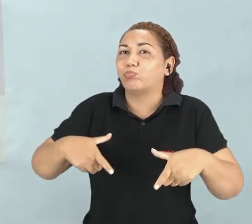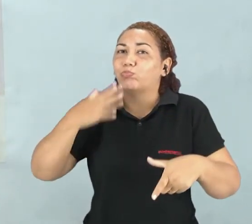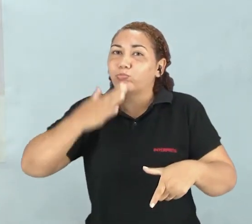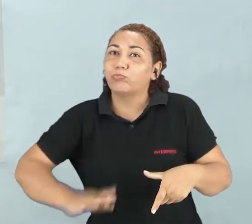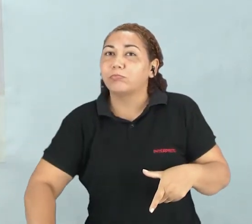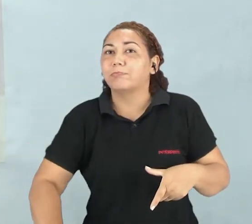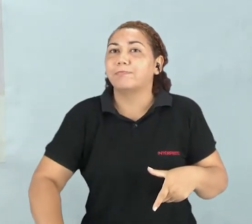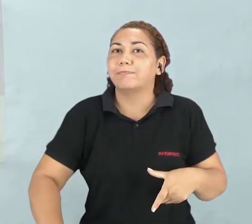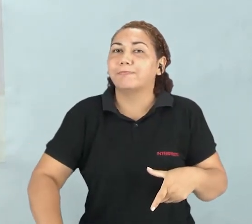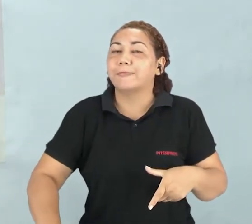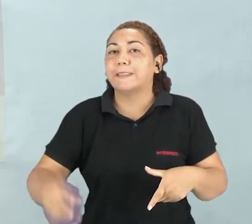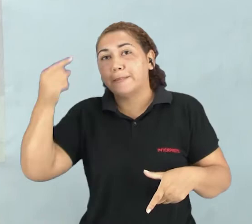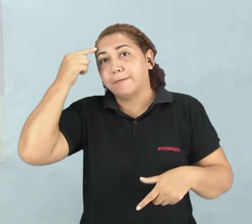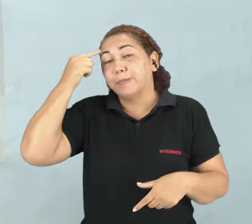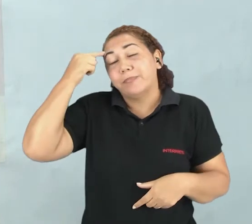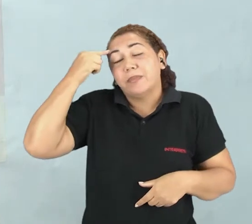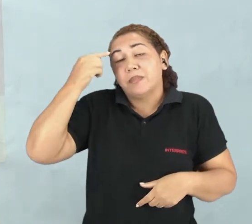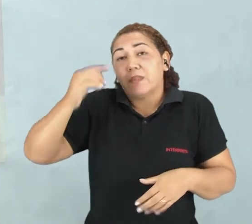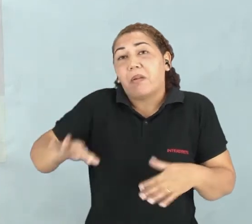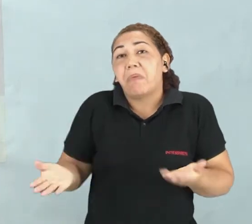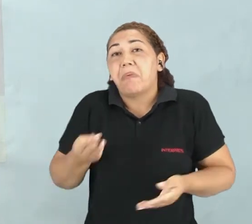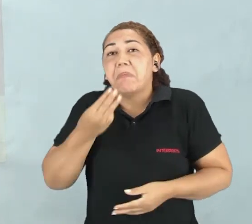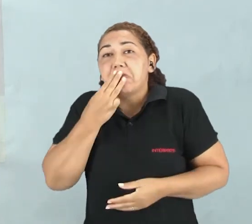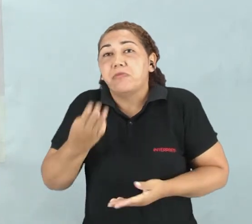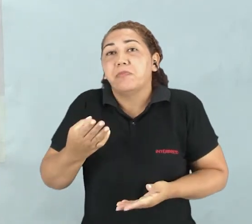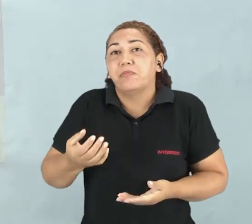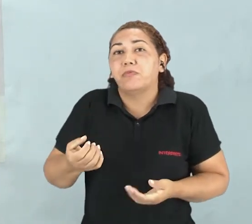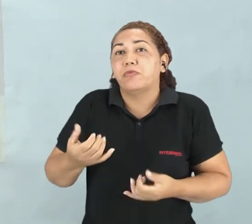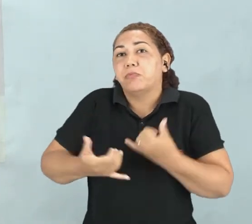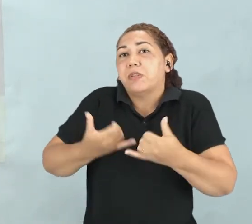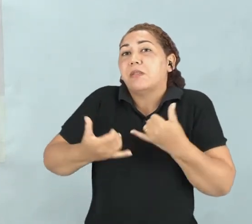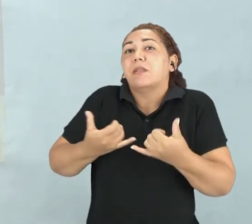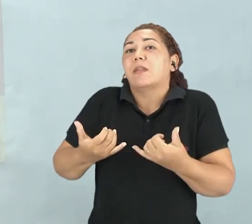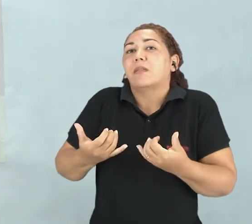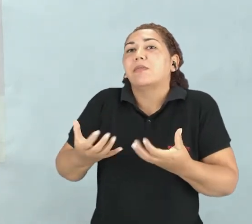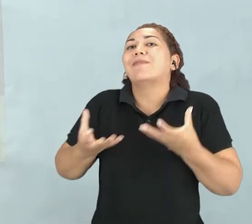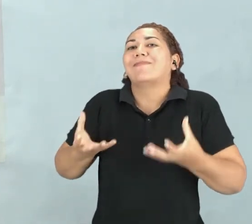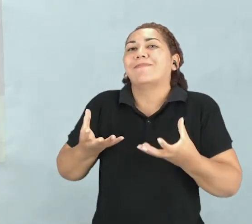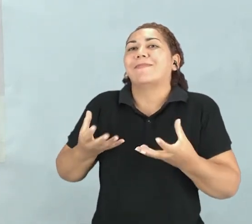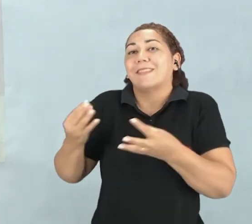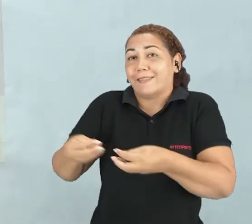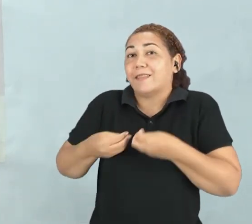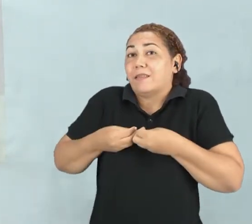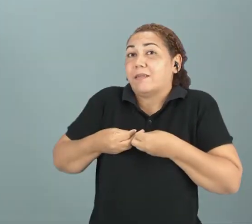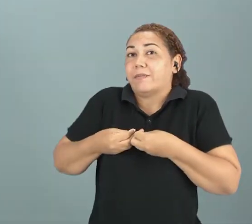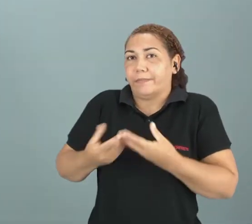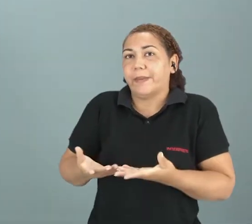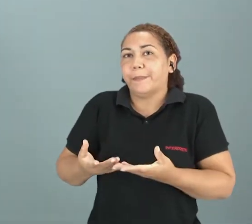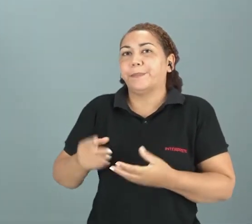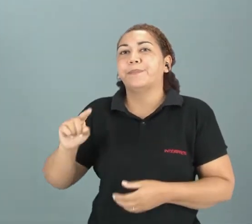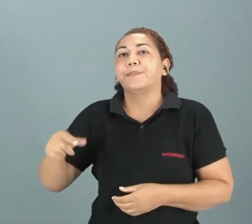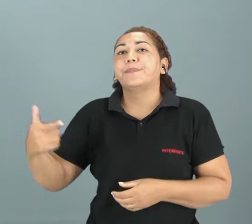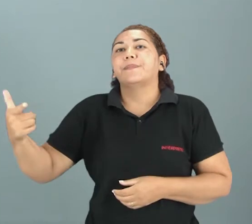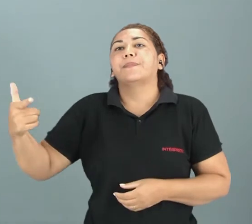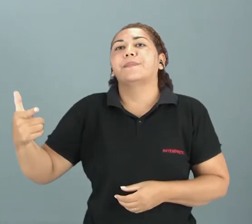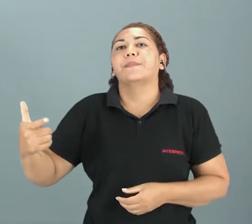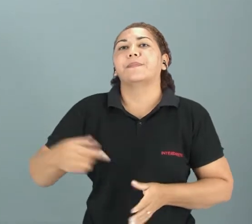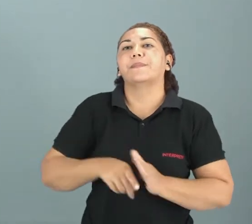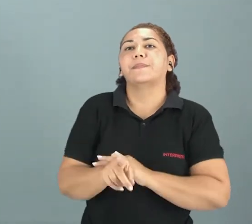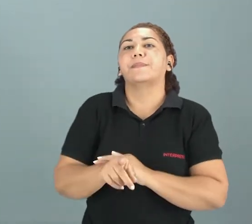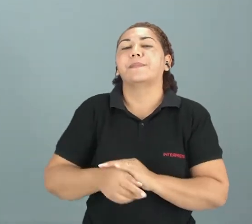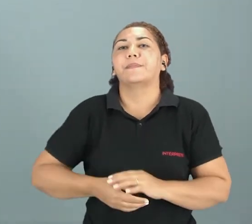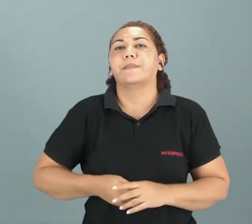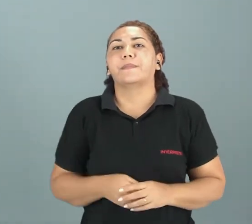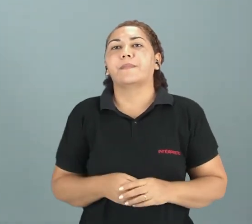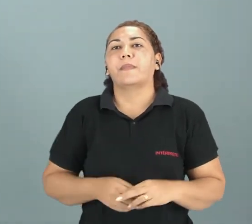queria ganhar? Que ele disse que não era exatamente o que ele queria ganhar. Vamos para a próxima questão, para a gente entender um pouco mais? Vamos